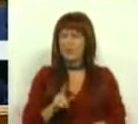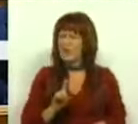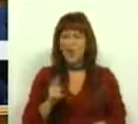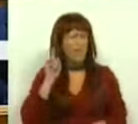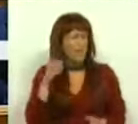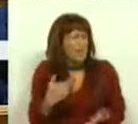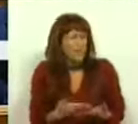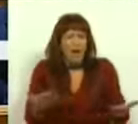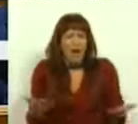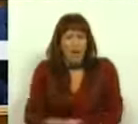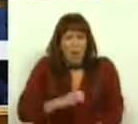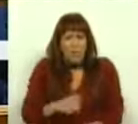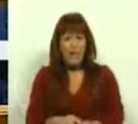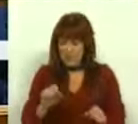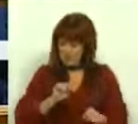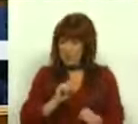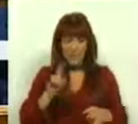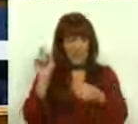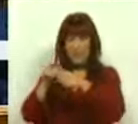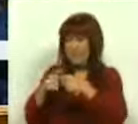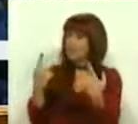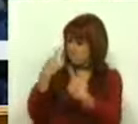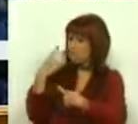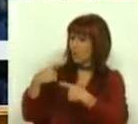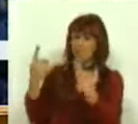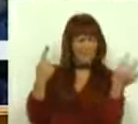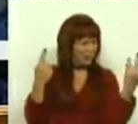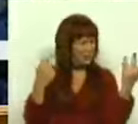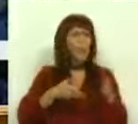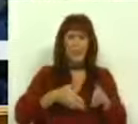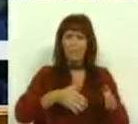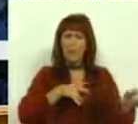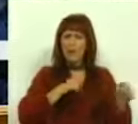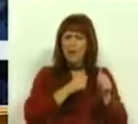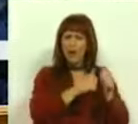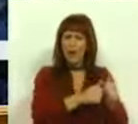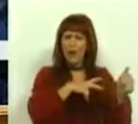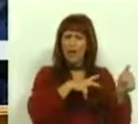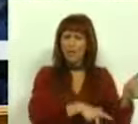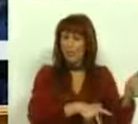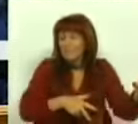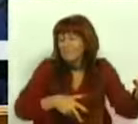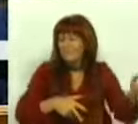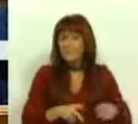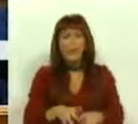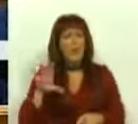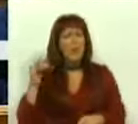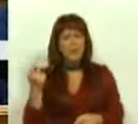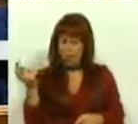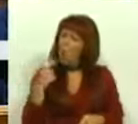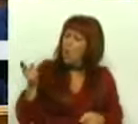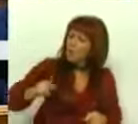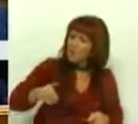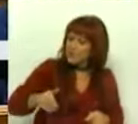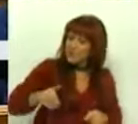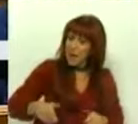não valorizem a confiança que os nossos parceiros têm demonstrado no caminho que temos seguido em Portugal. Isso aconteceu mais uma